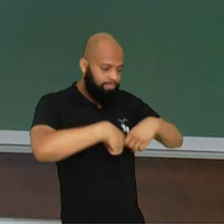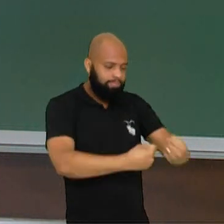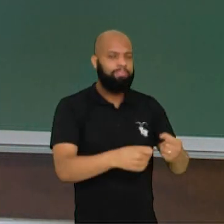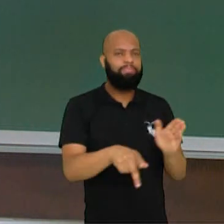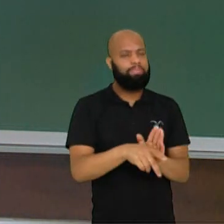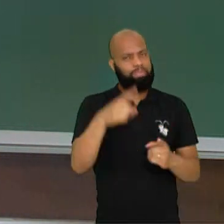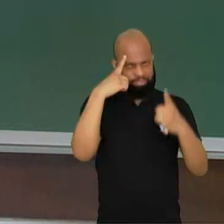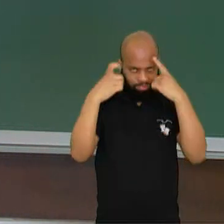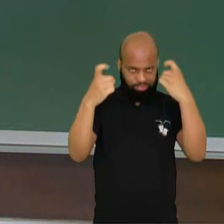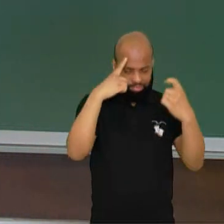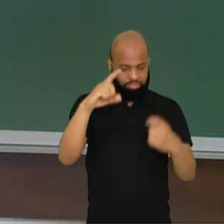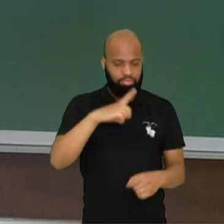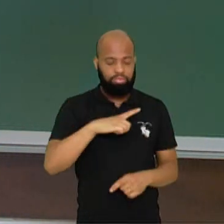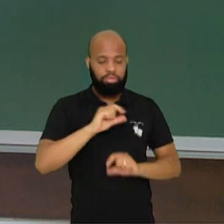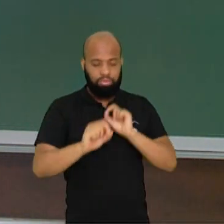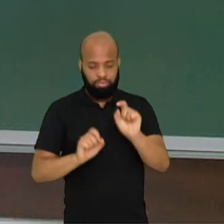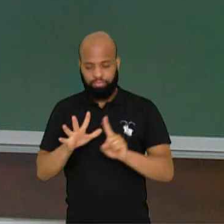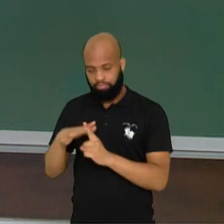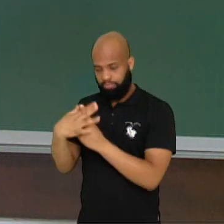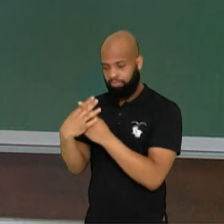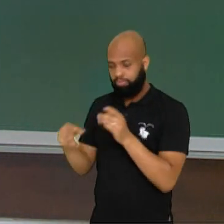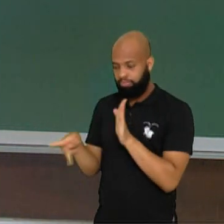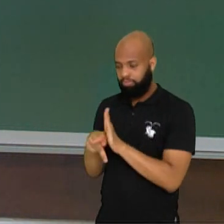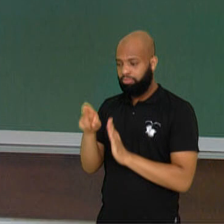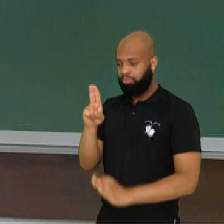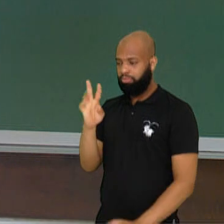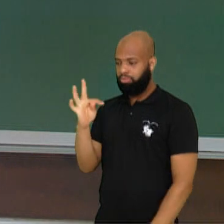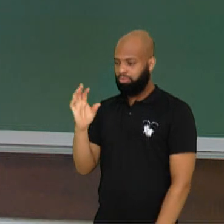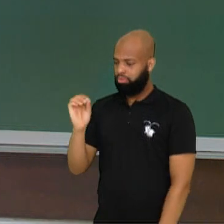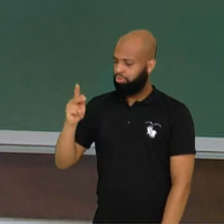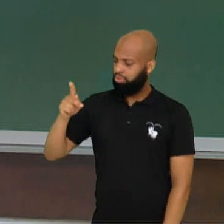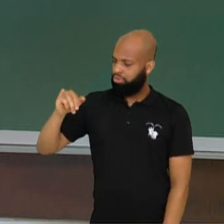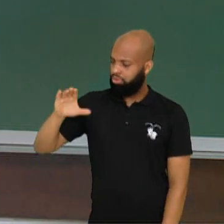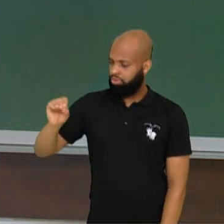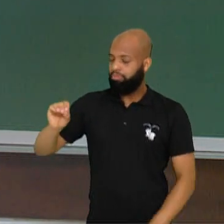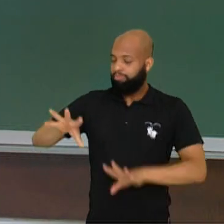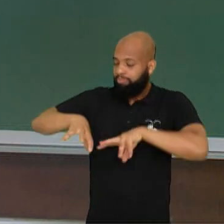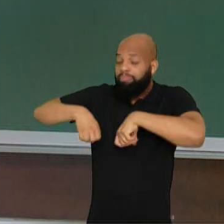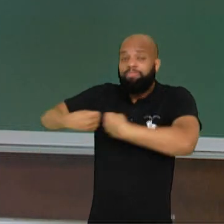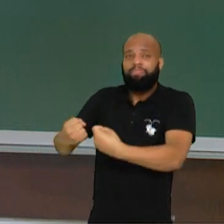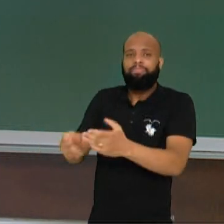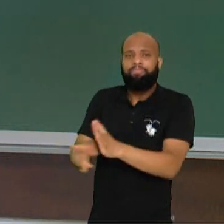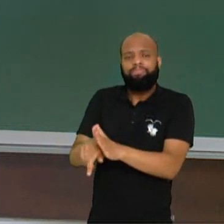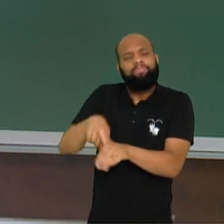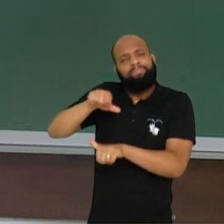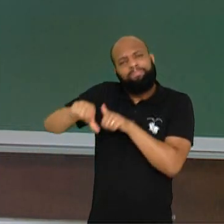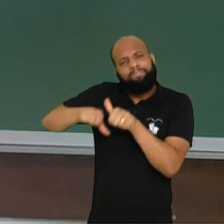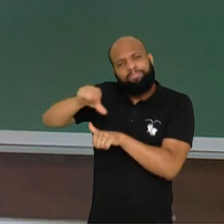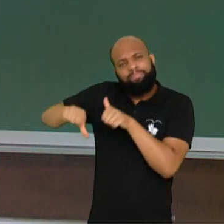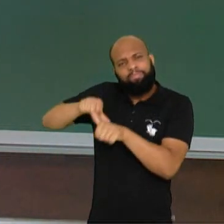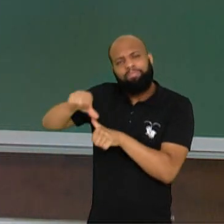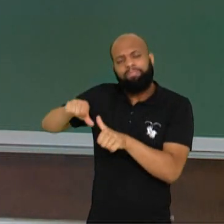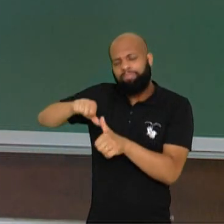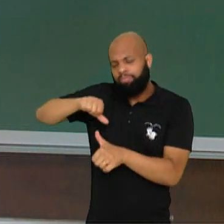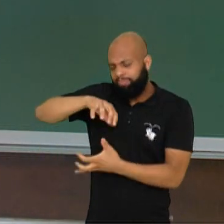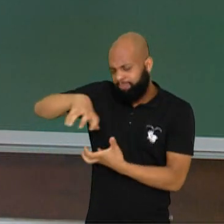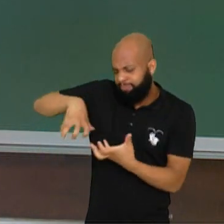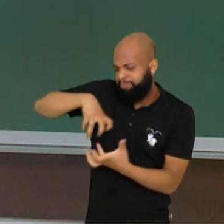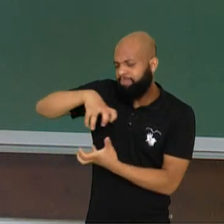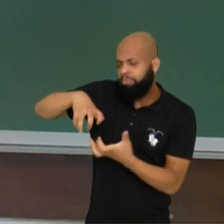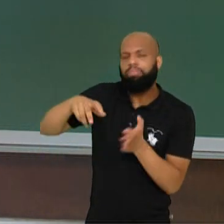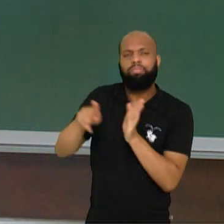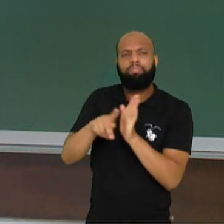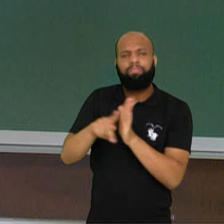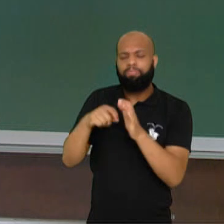essas ideias, enquanto o socialismo utópico defende a reforma do capitalismo